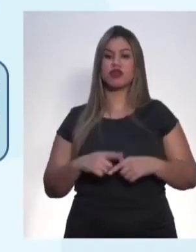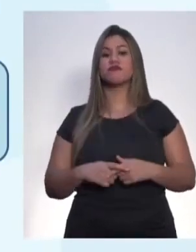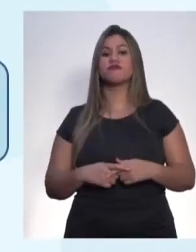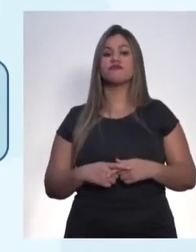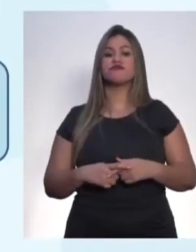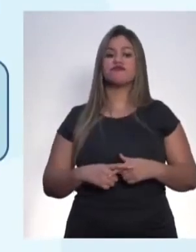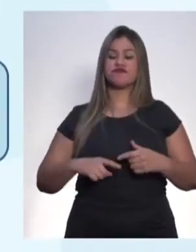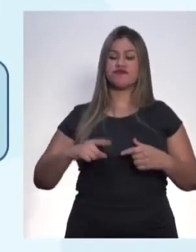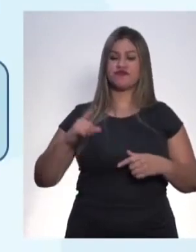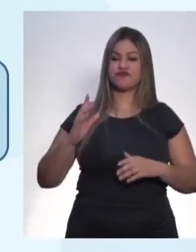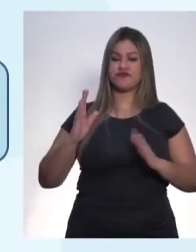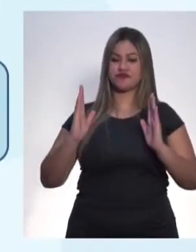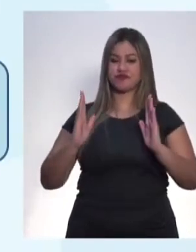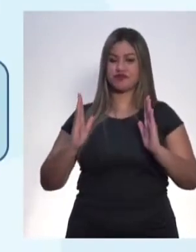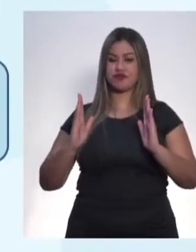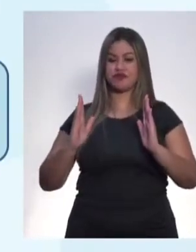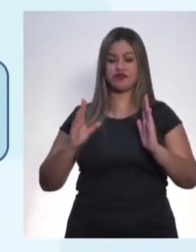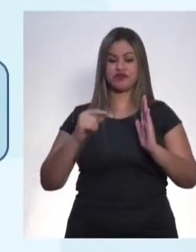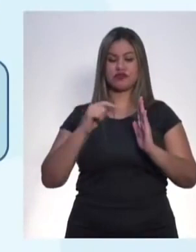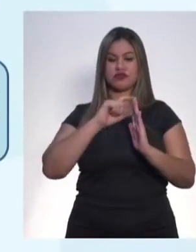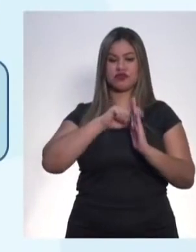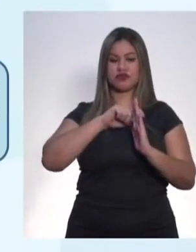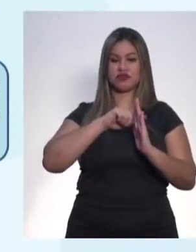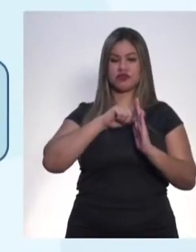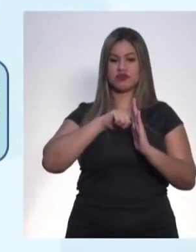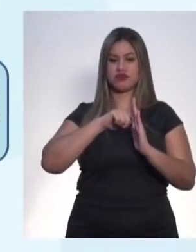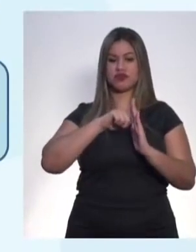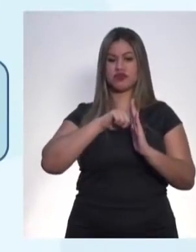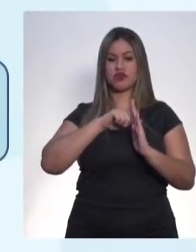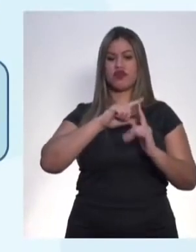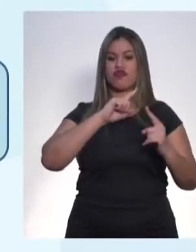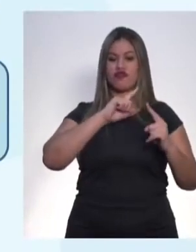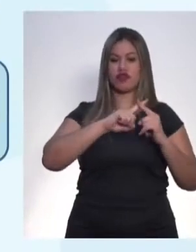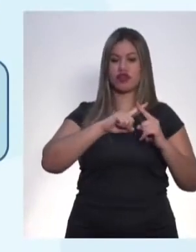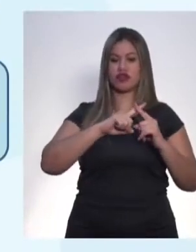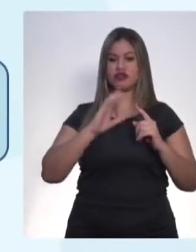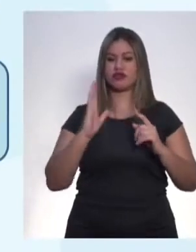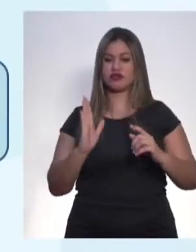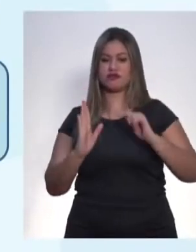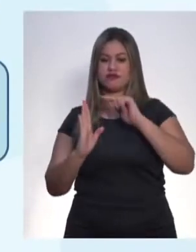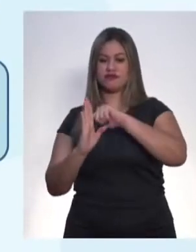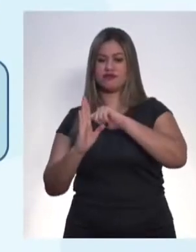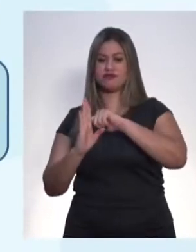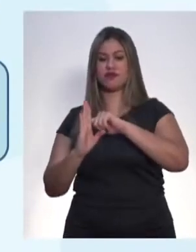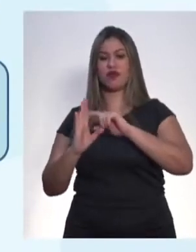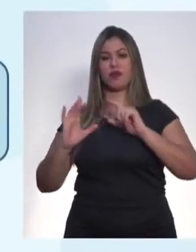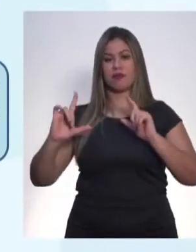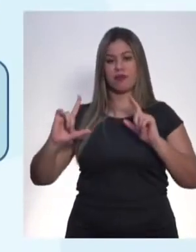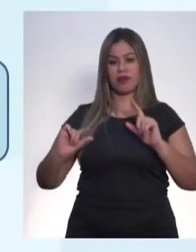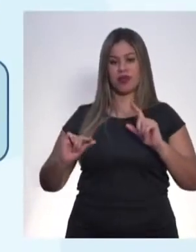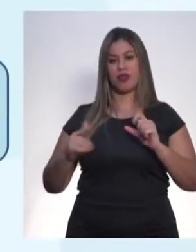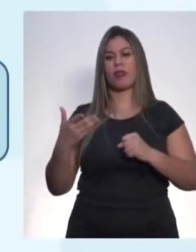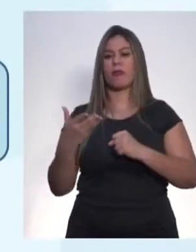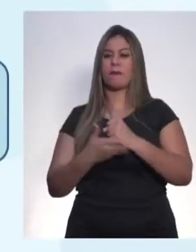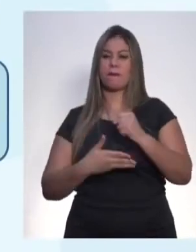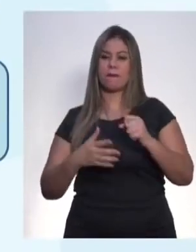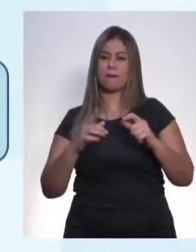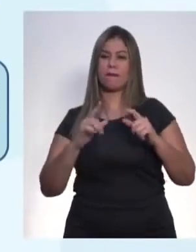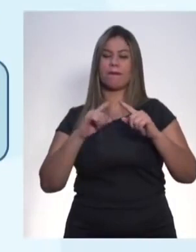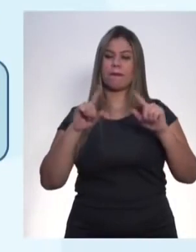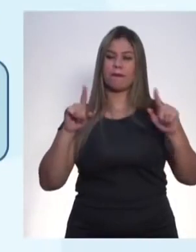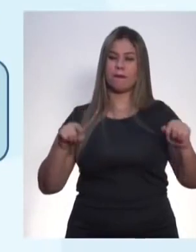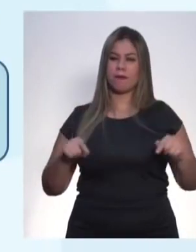outro lado diferente, né? Então, eu coloquei aí, lado maior vezes lado menor. Tem professor que fala base do retângulo